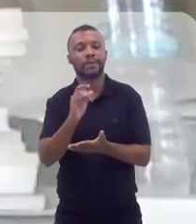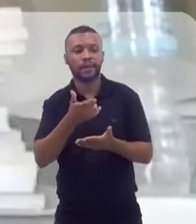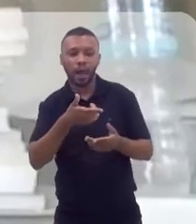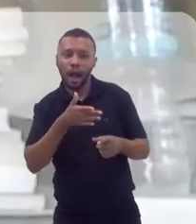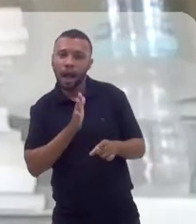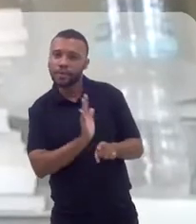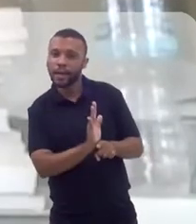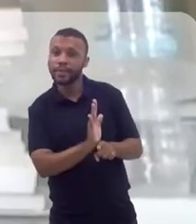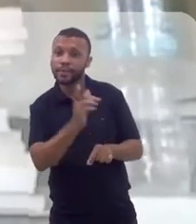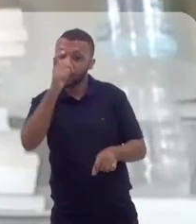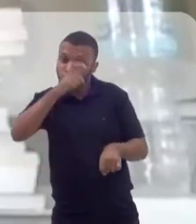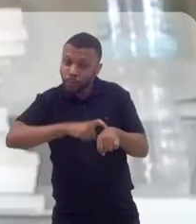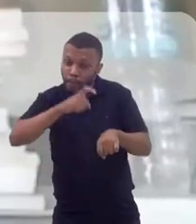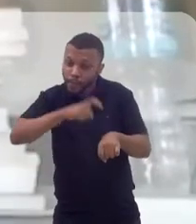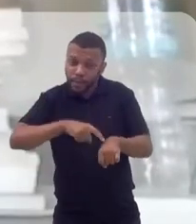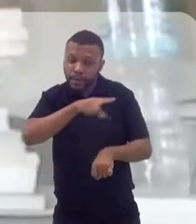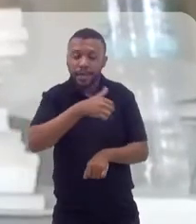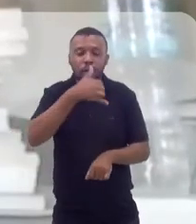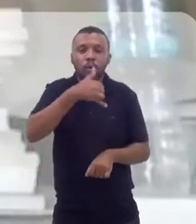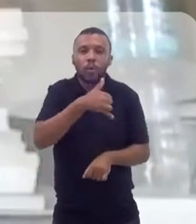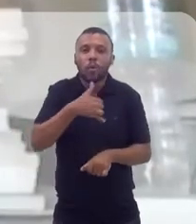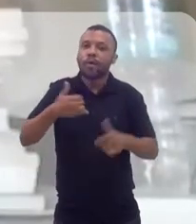mais precisava desse recurso. Então,